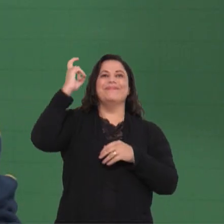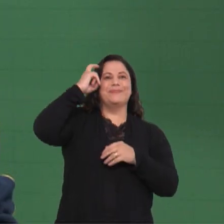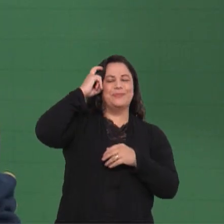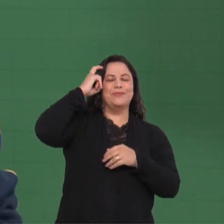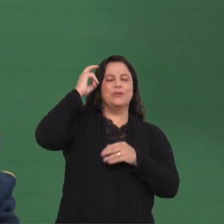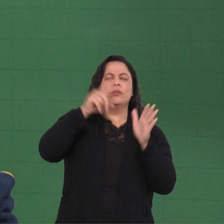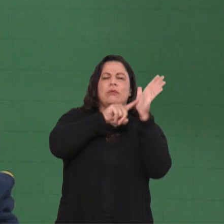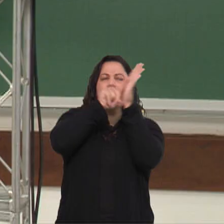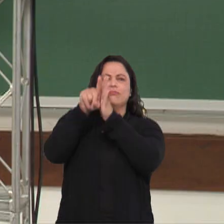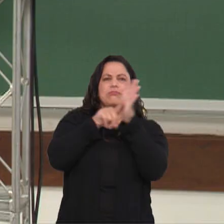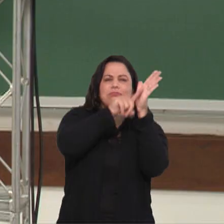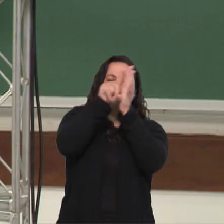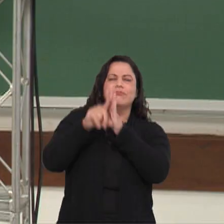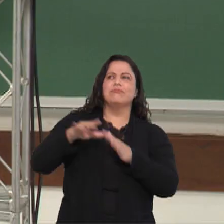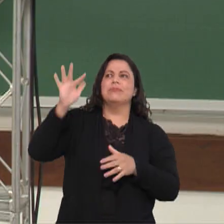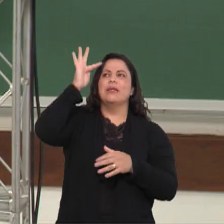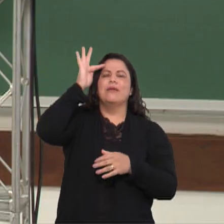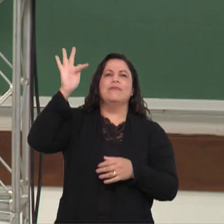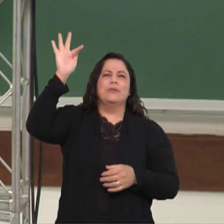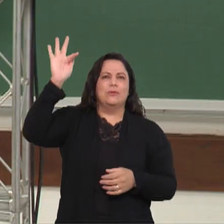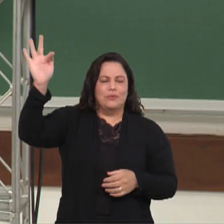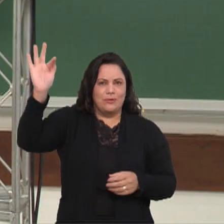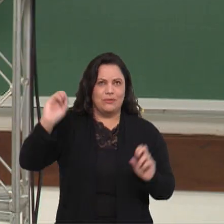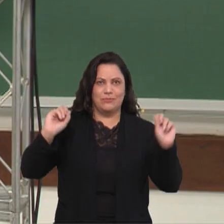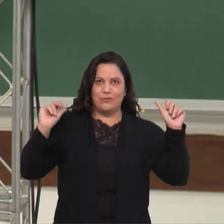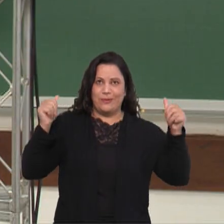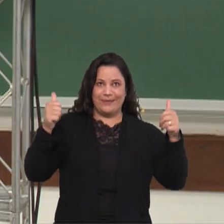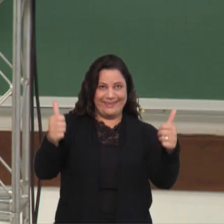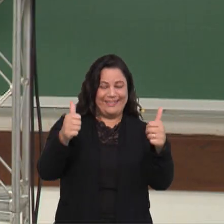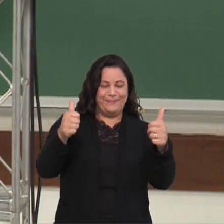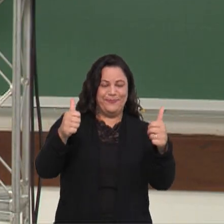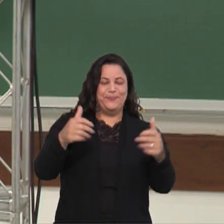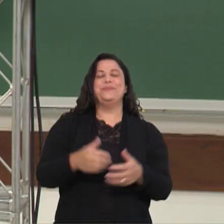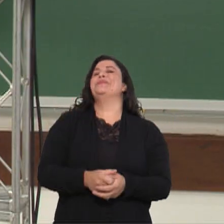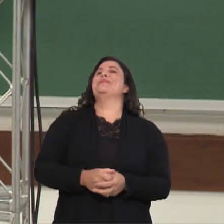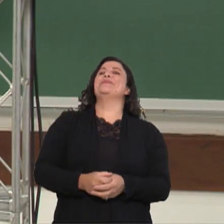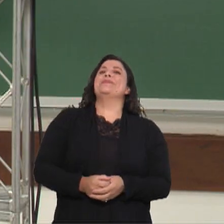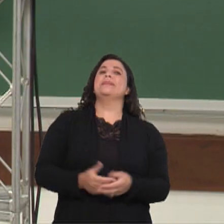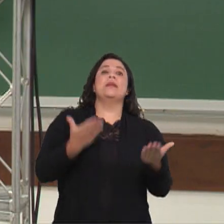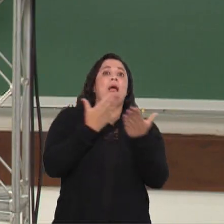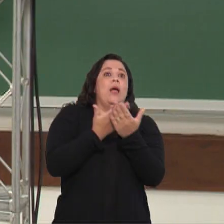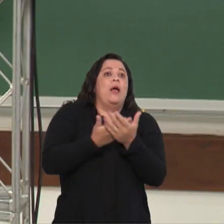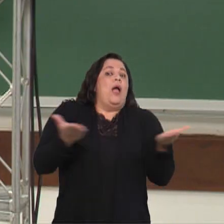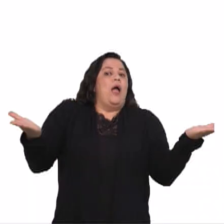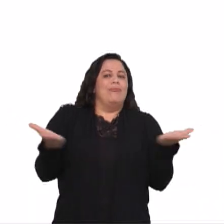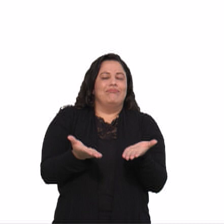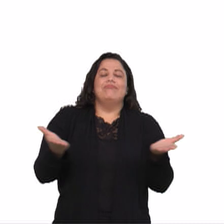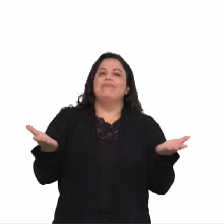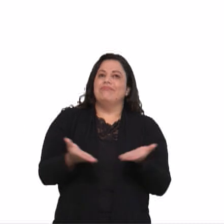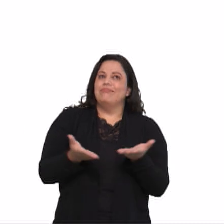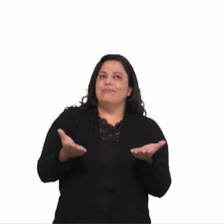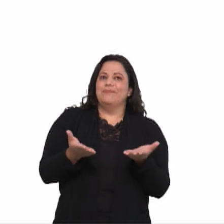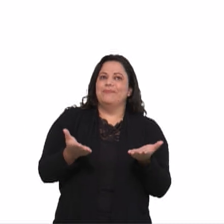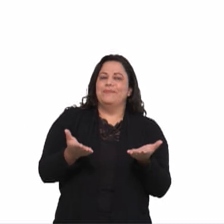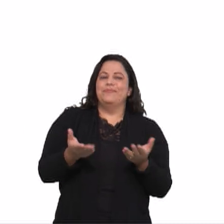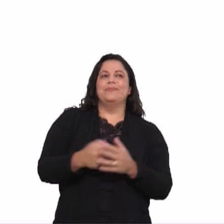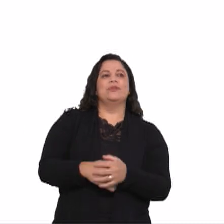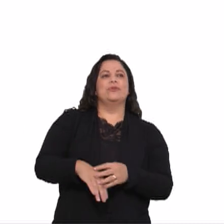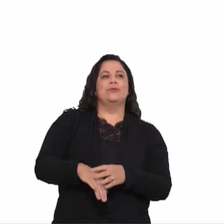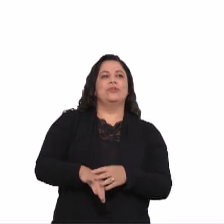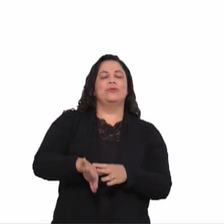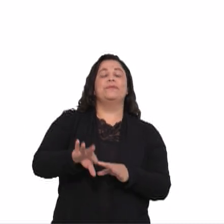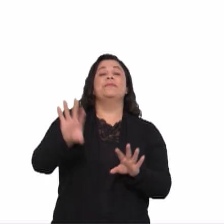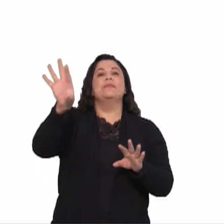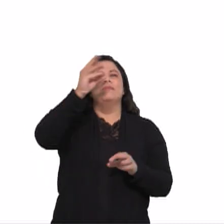filosófico. Ok? Tá? Pessoas, olha só. O que tem que ficar dessa aula de hoje? O que tem que ficar dessa aula de hoje é que o helenismo foi